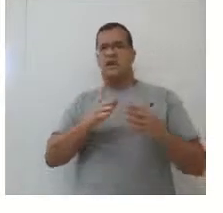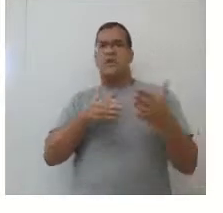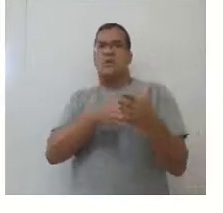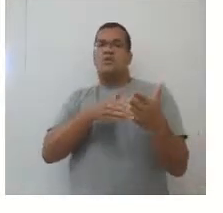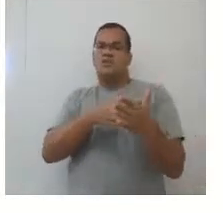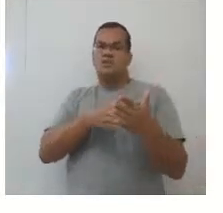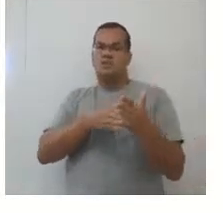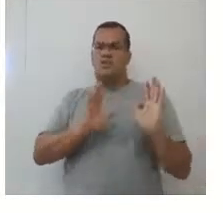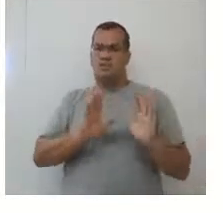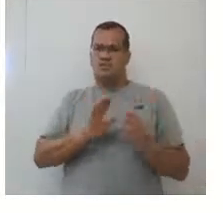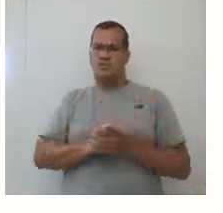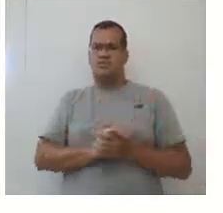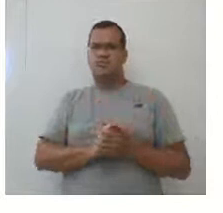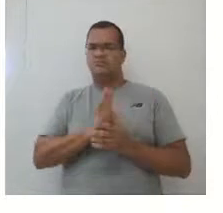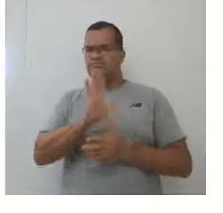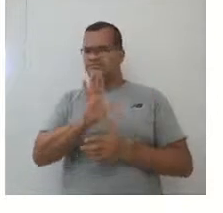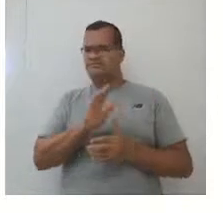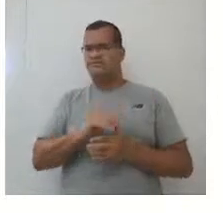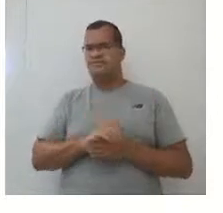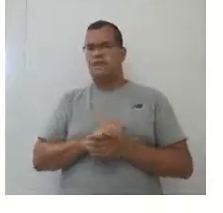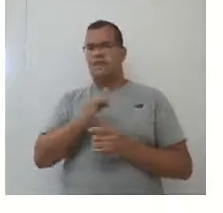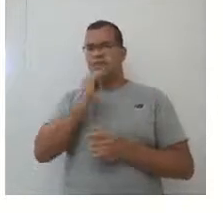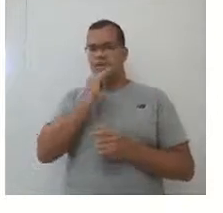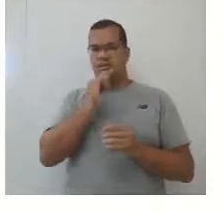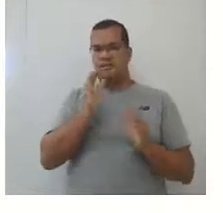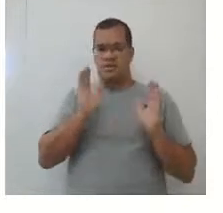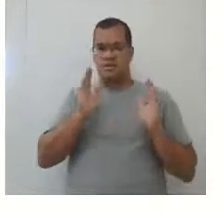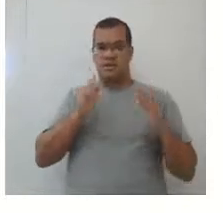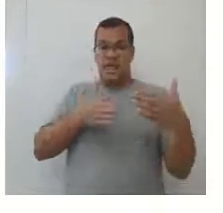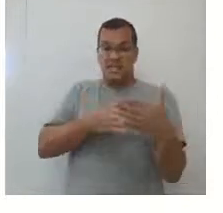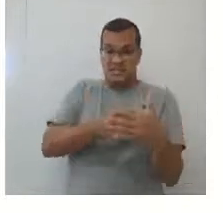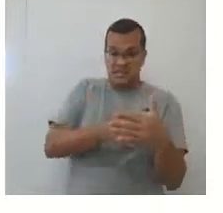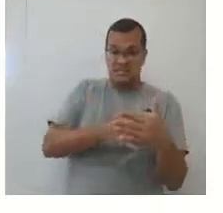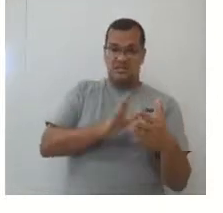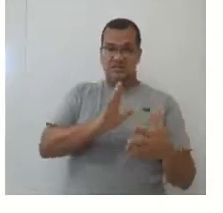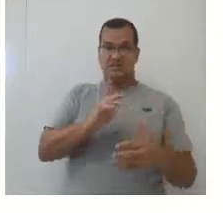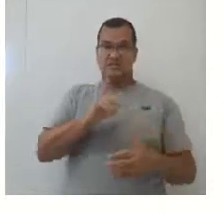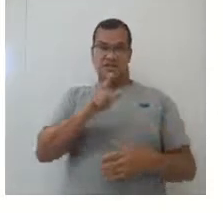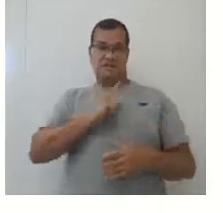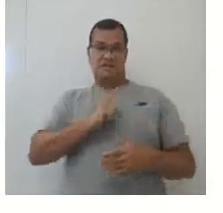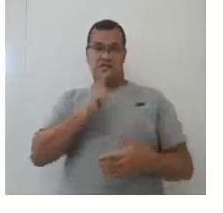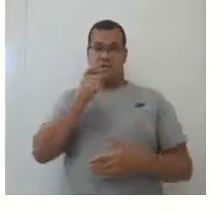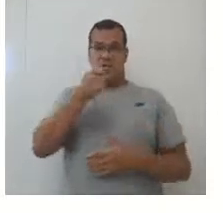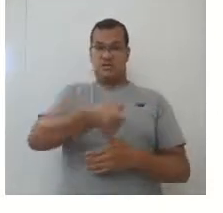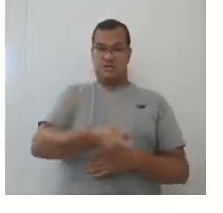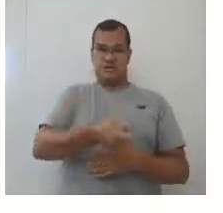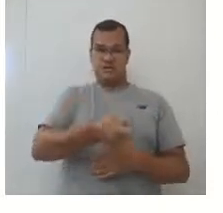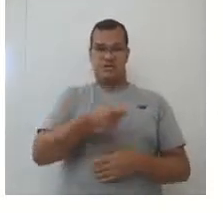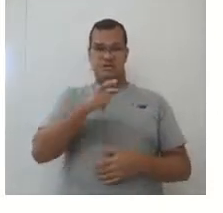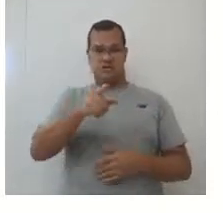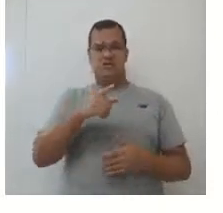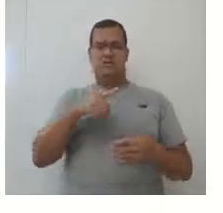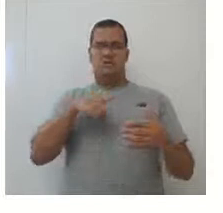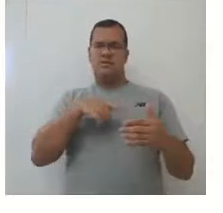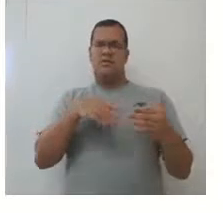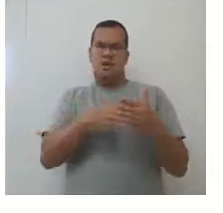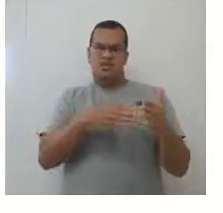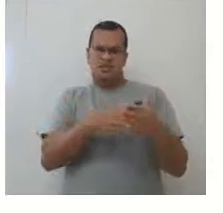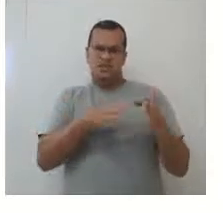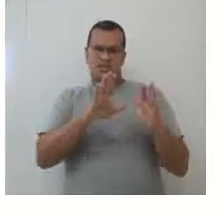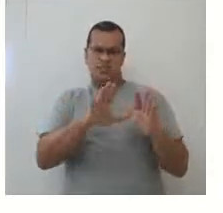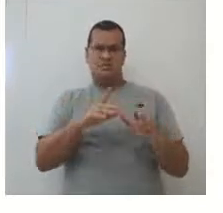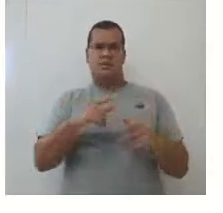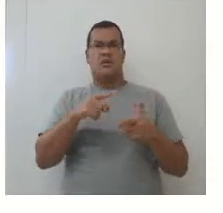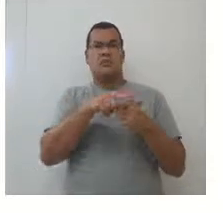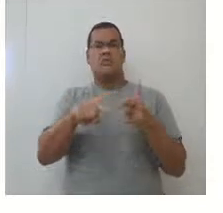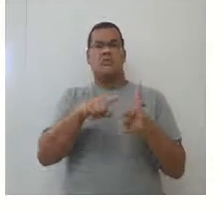restrição. Toda vez que num problema você já tiver uma condição, uma restrição, isso é um